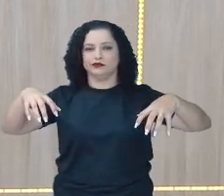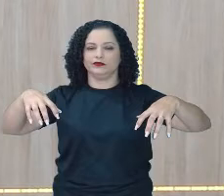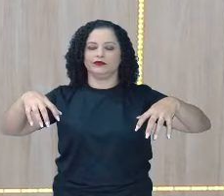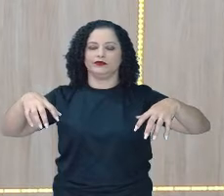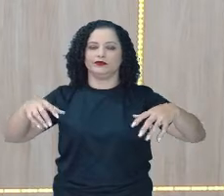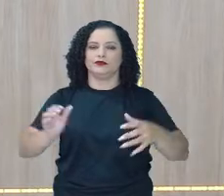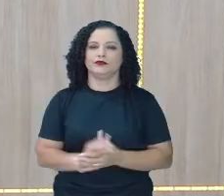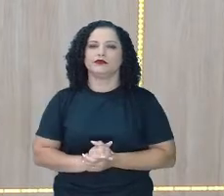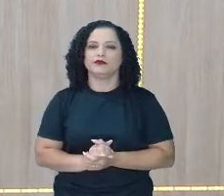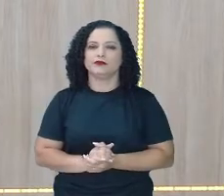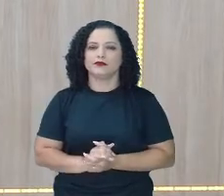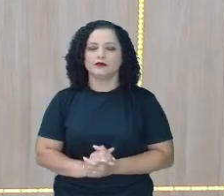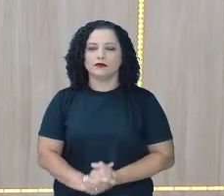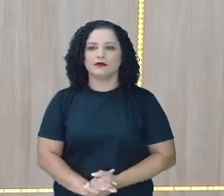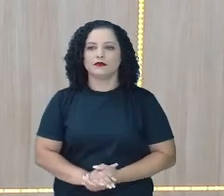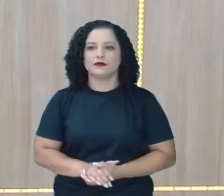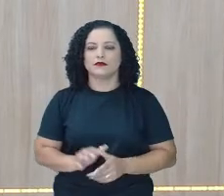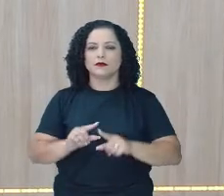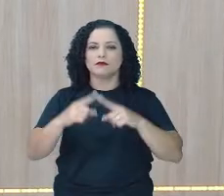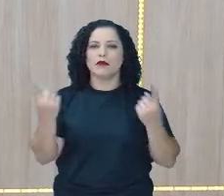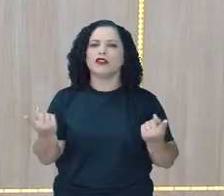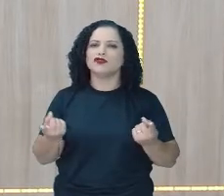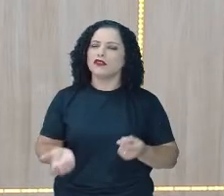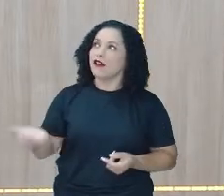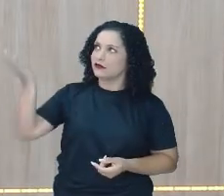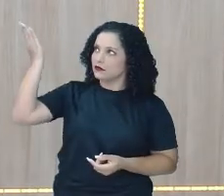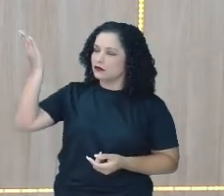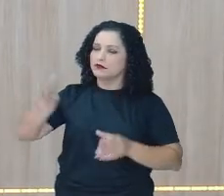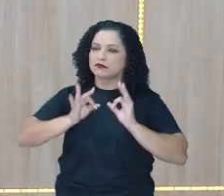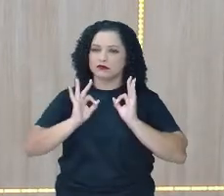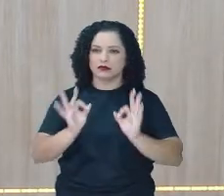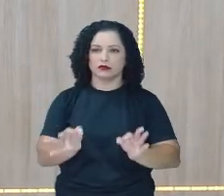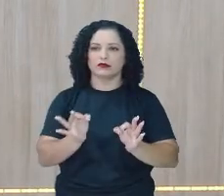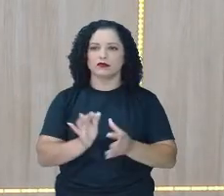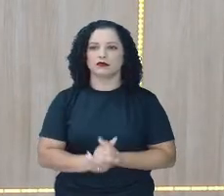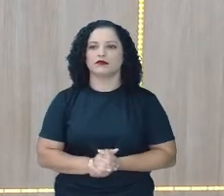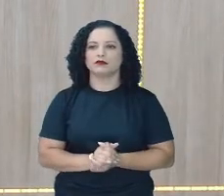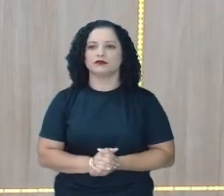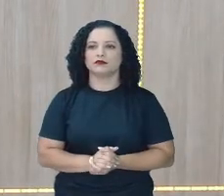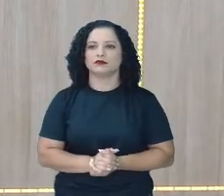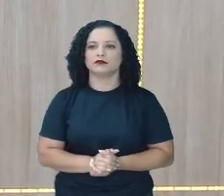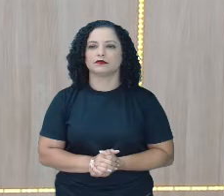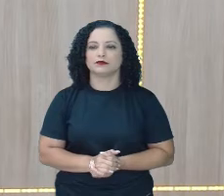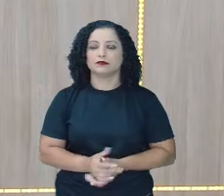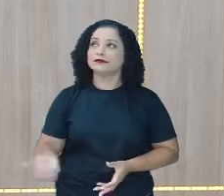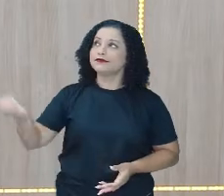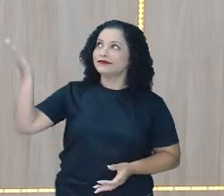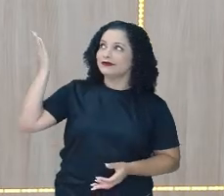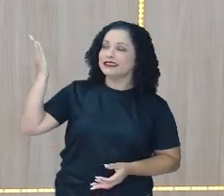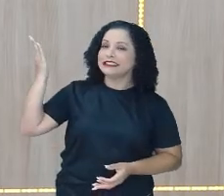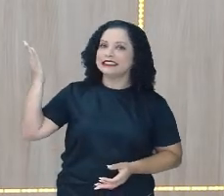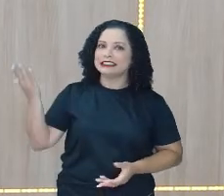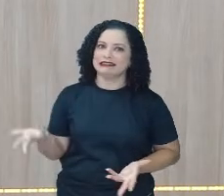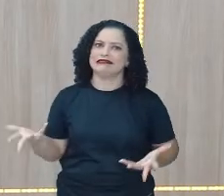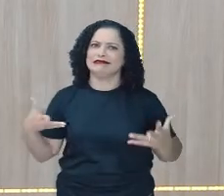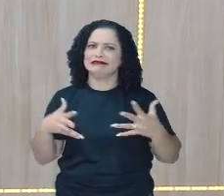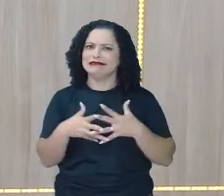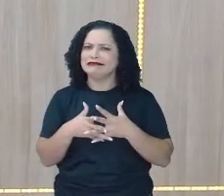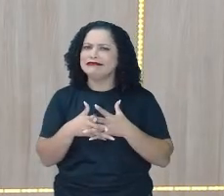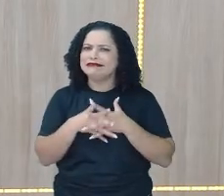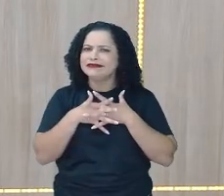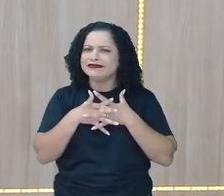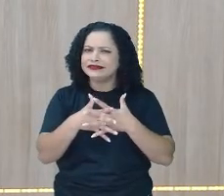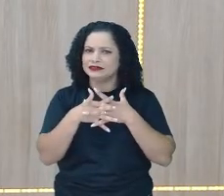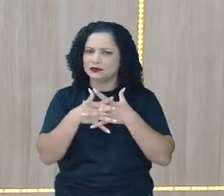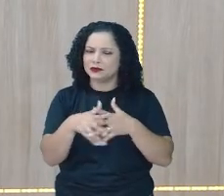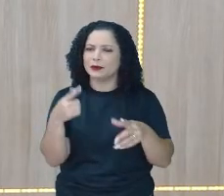uma consonância, não tem um... É assim mesmo. E aqui, professor, aqui é bronca, porque aqui é cadeira do dentista,